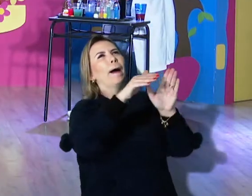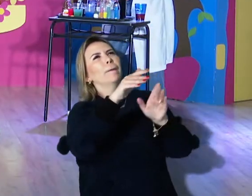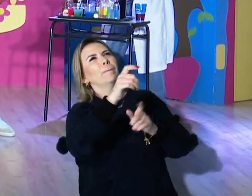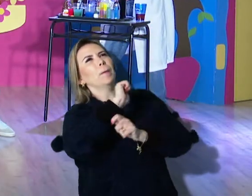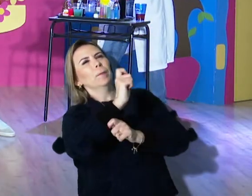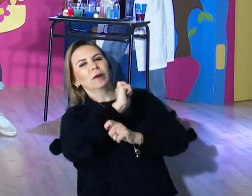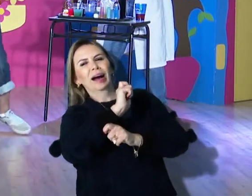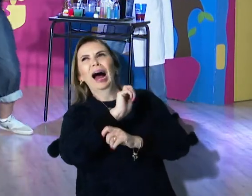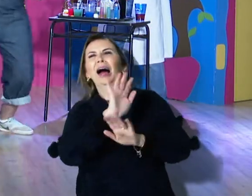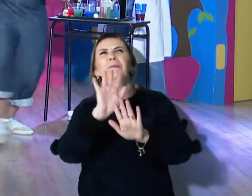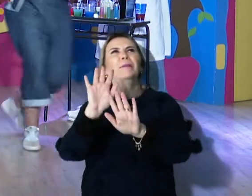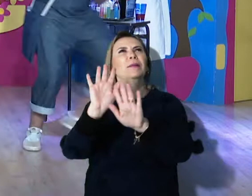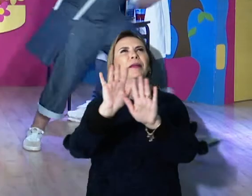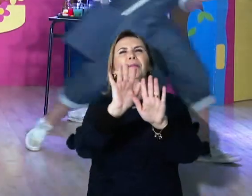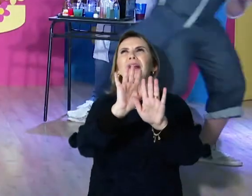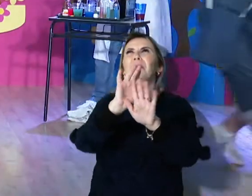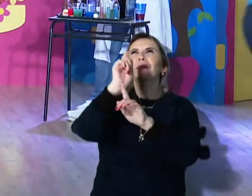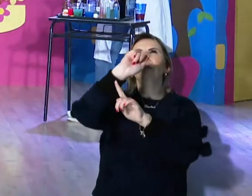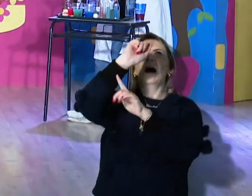Gigi, pera que minha pipa tá caindo.